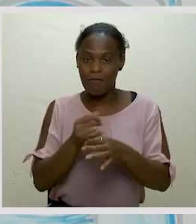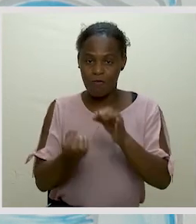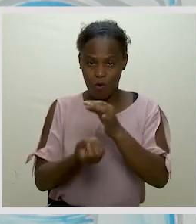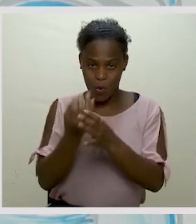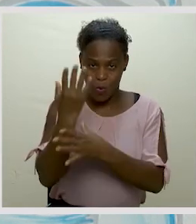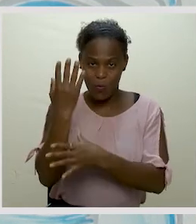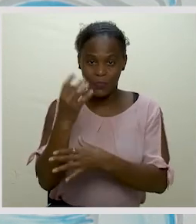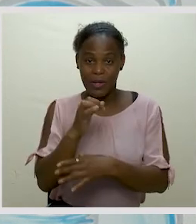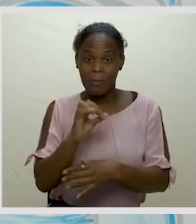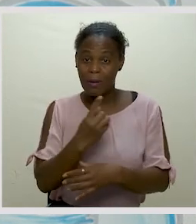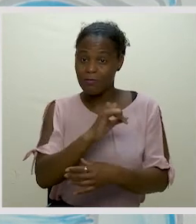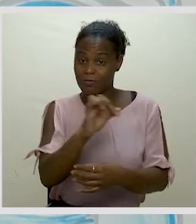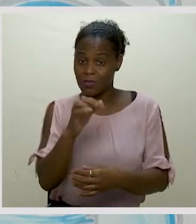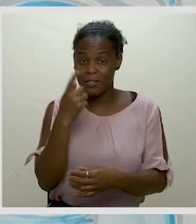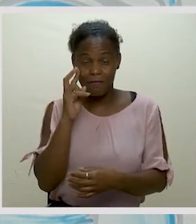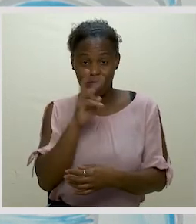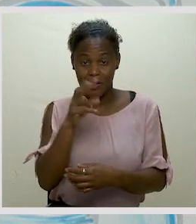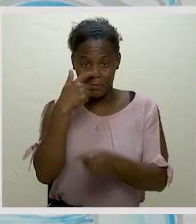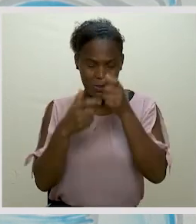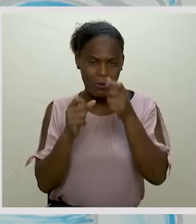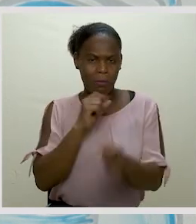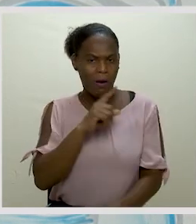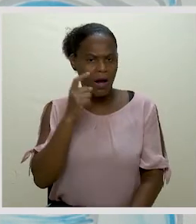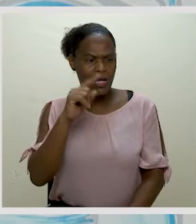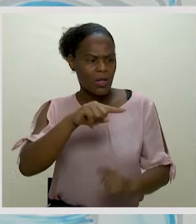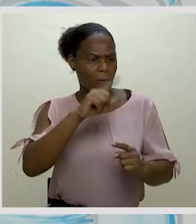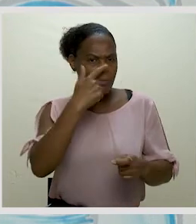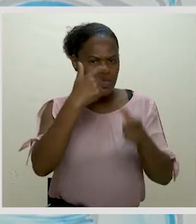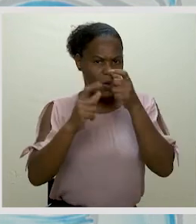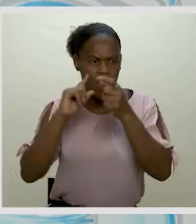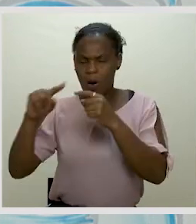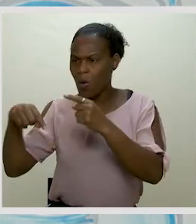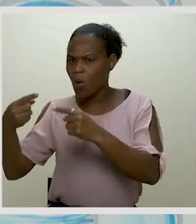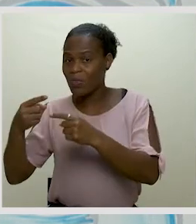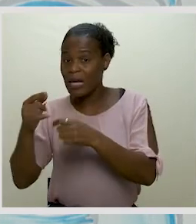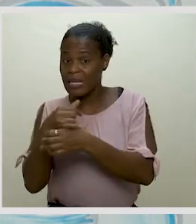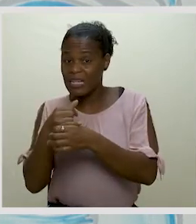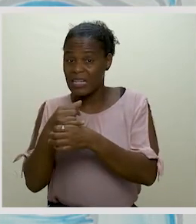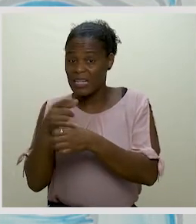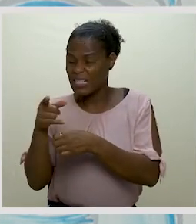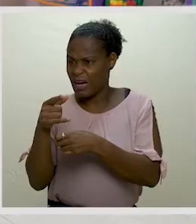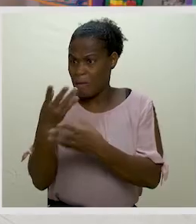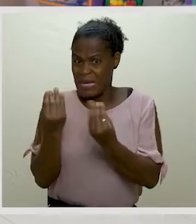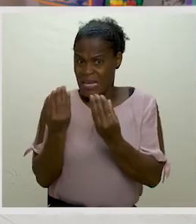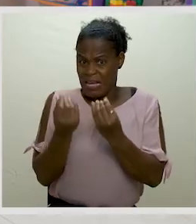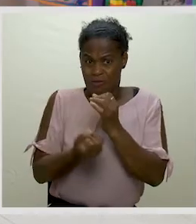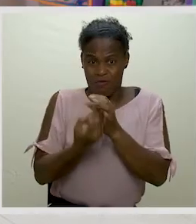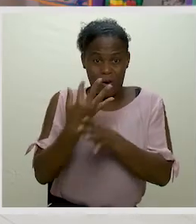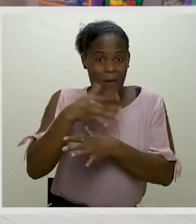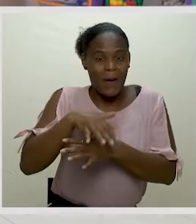assim? Então, para vocês verem que uma pessoa pode pensar, uma pessoa de outra ilha pode ter muito medo de um vulcão,